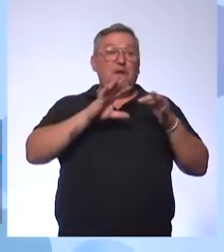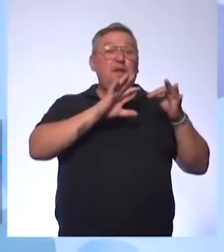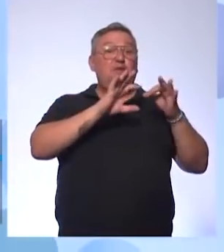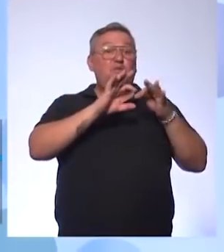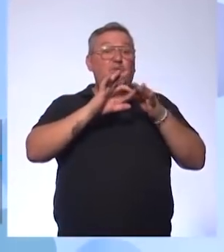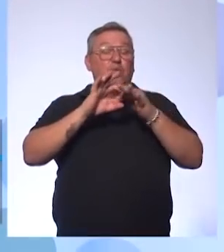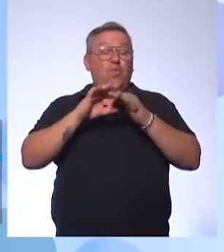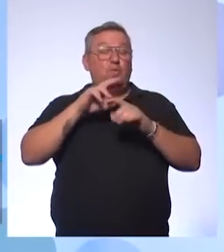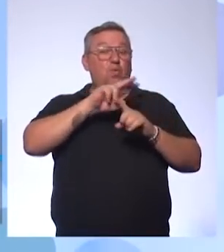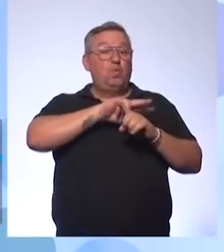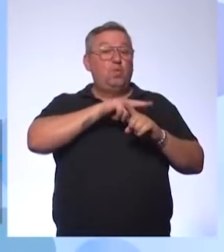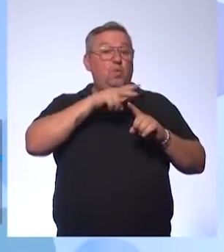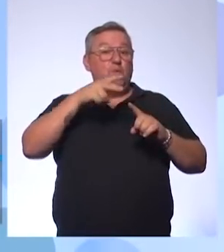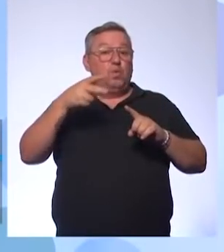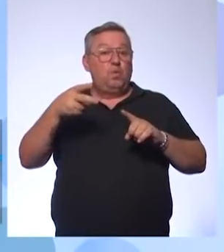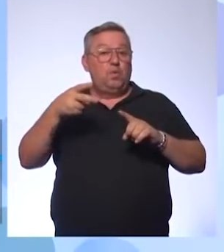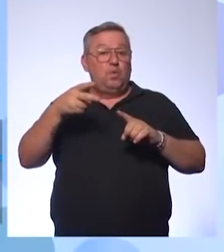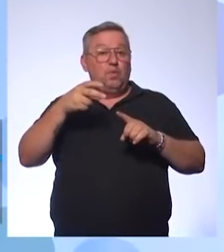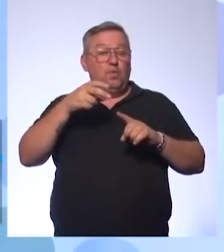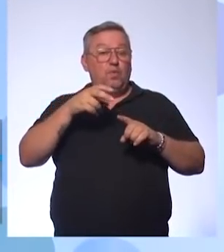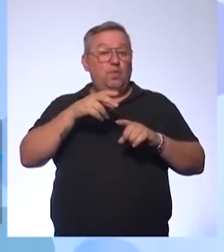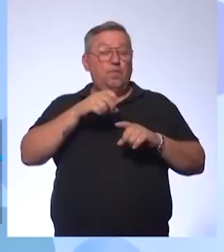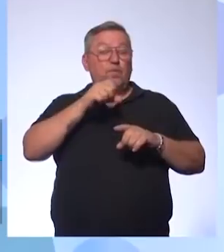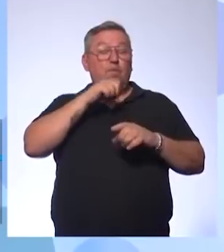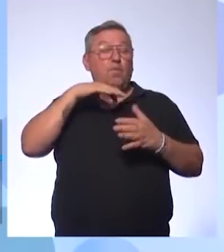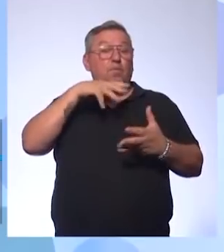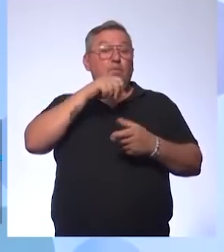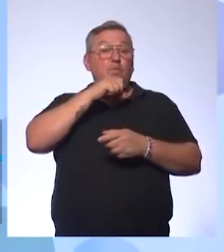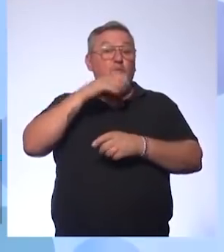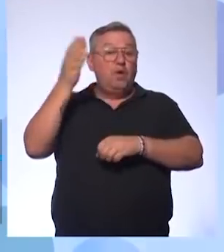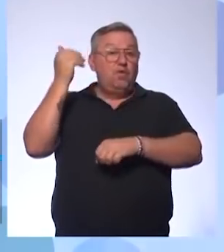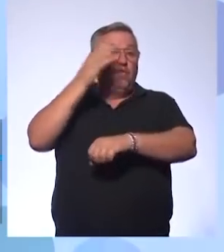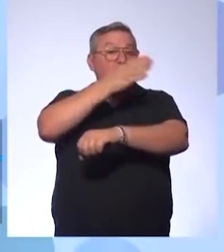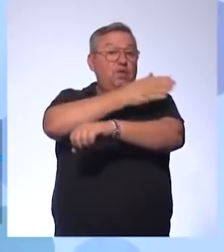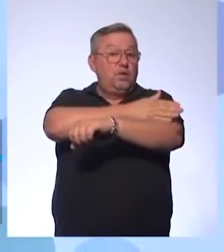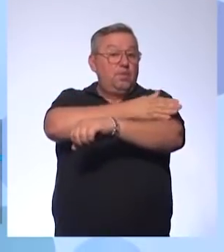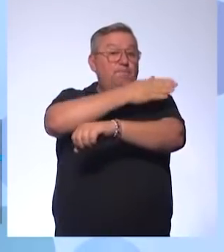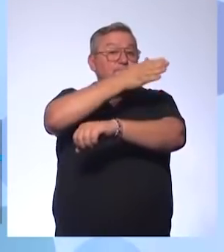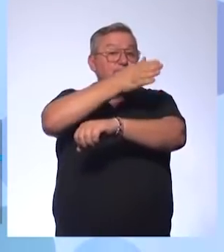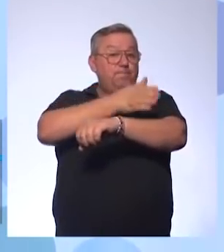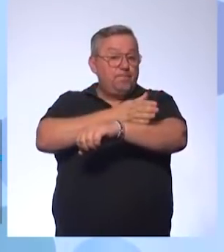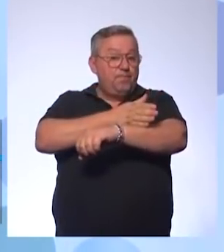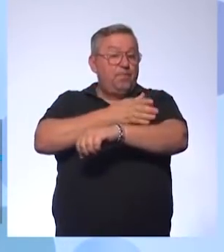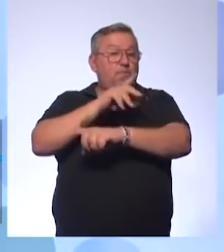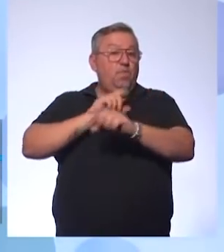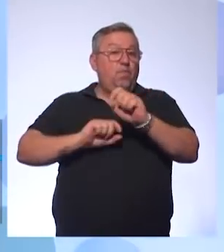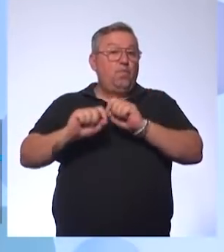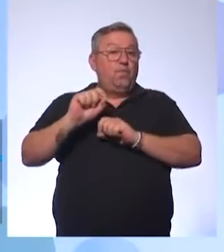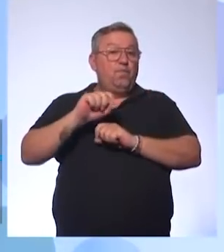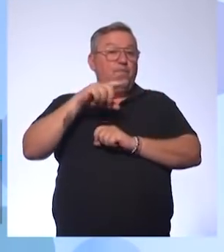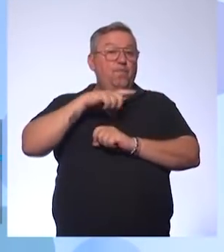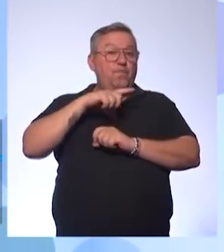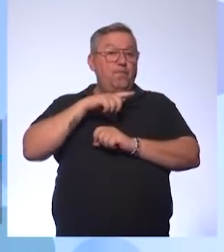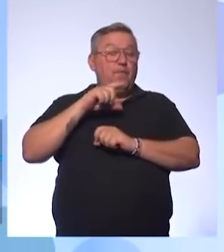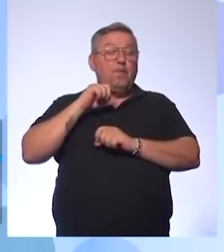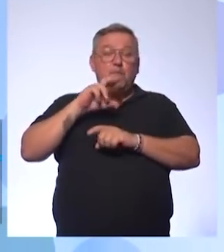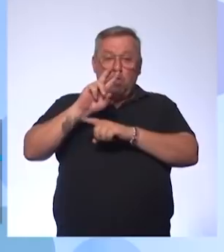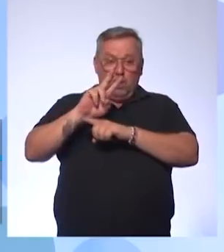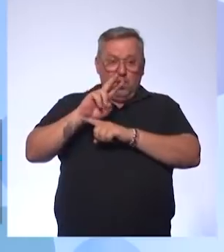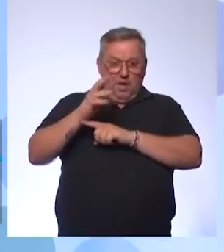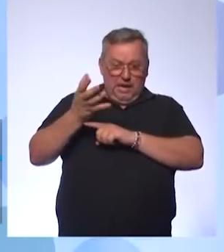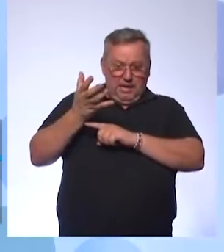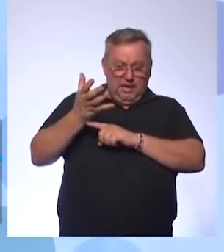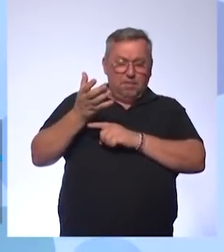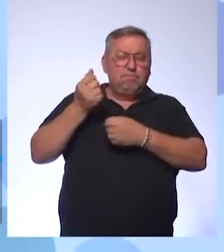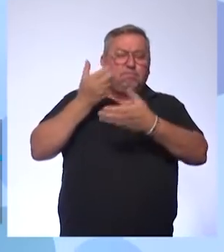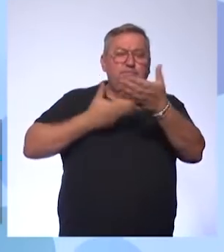de transição de mundo antigo para Idade Média, se eles quiserem proteção, eles